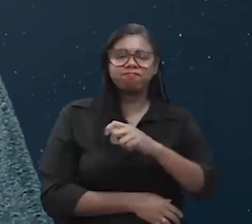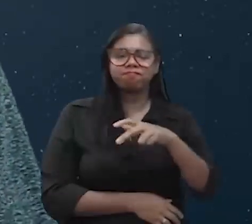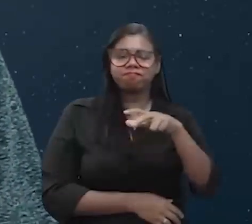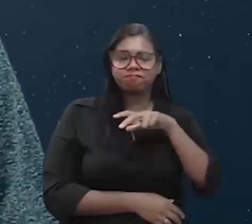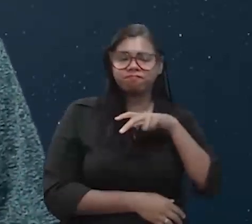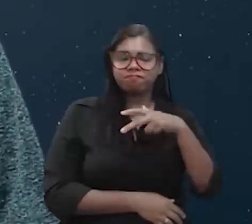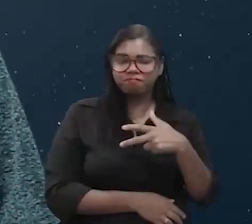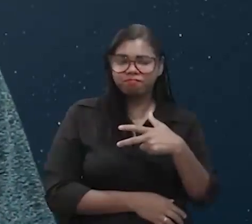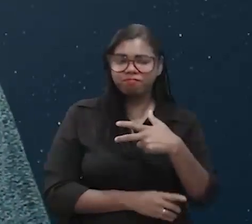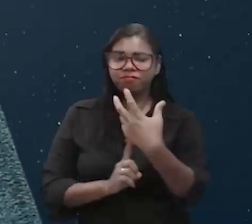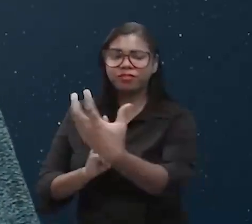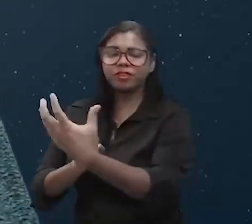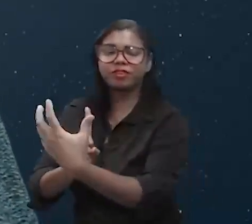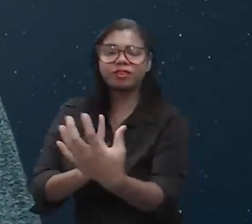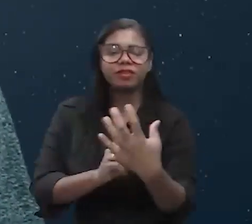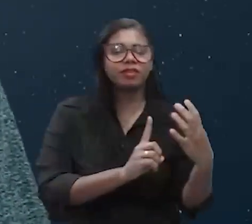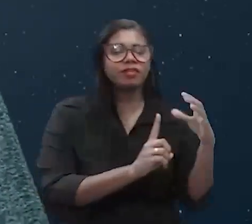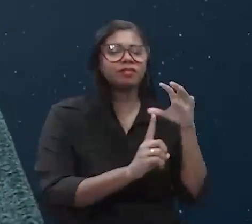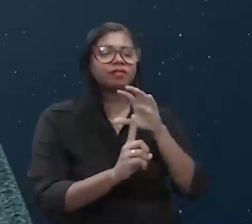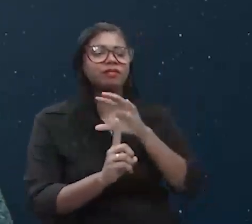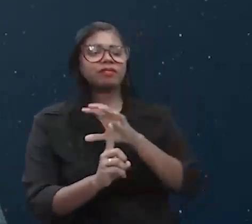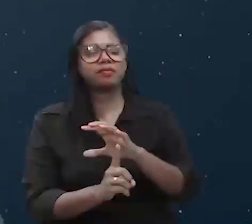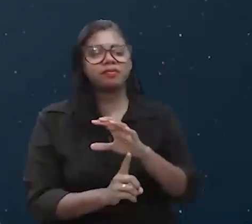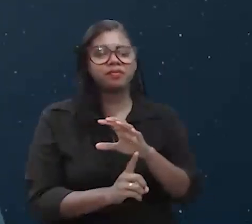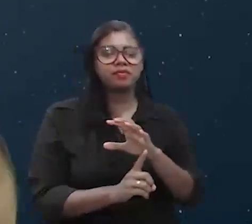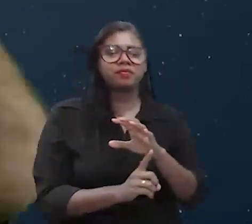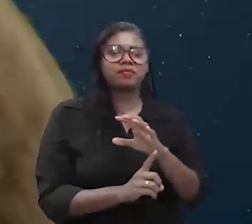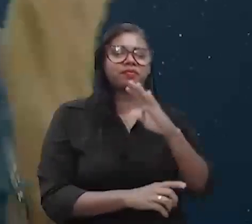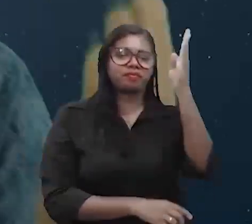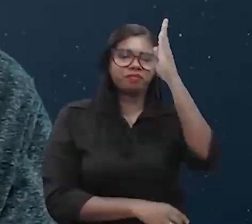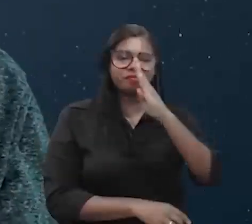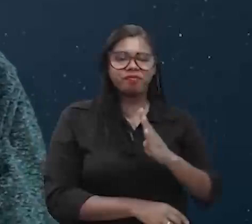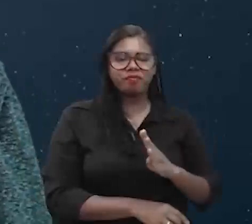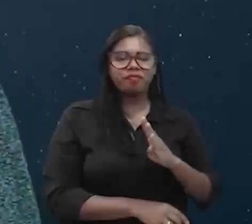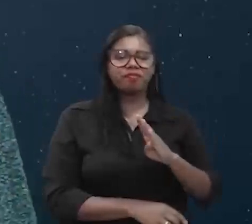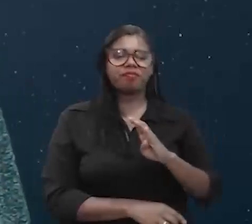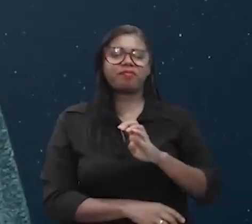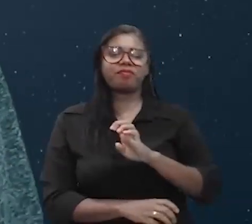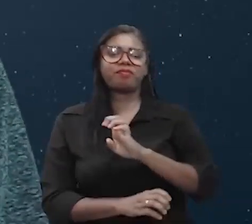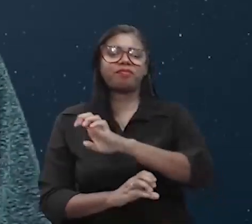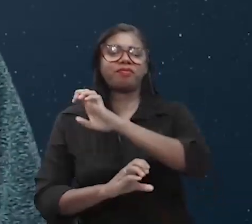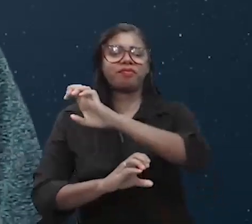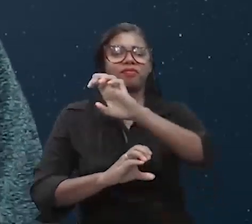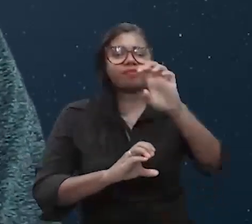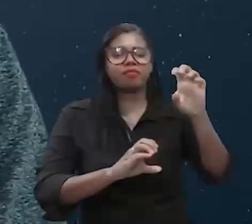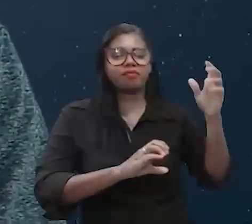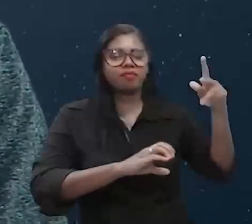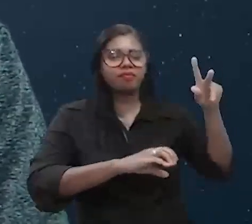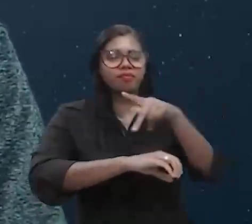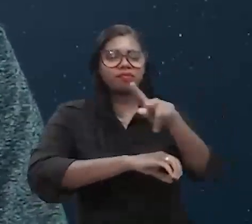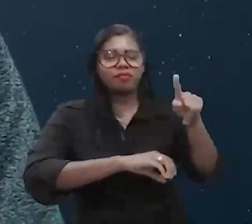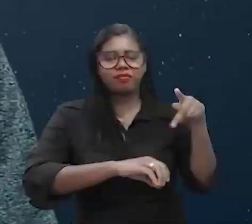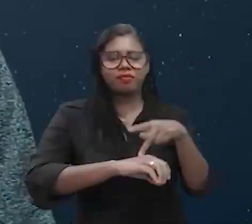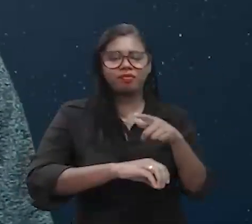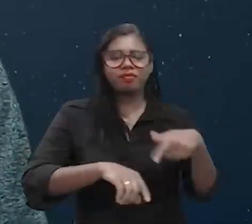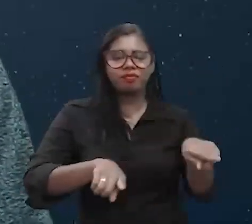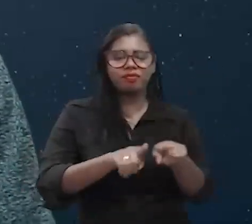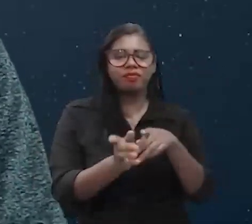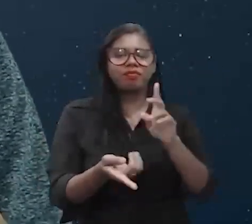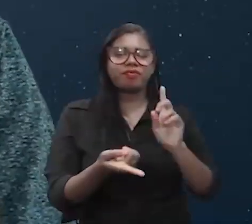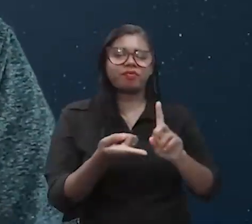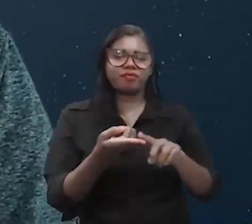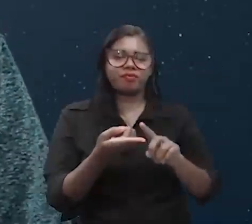éramos lidos na Europa. Daí que eu falo literatura de dentro para fora. Então já não éramos mais